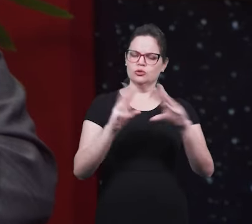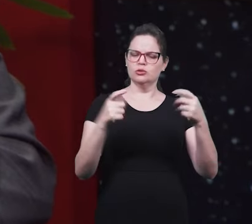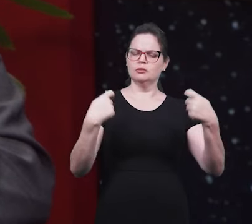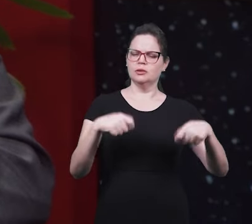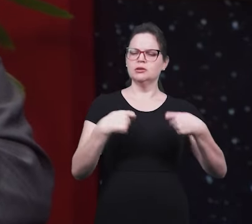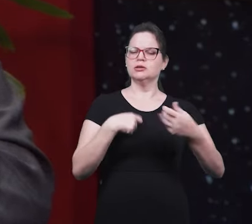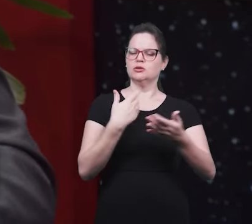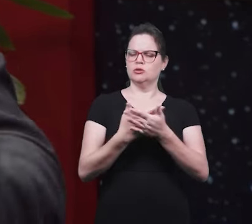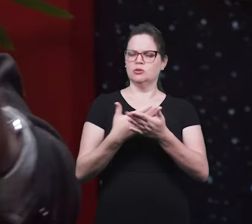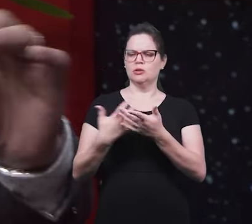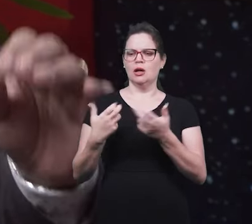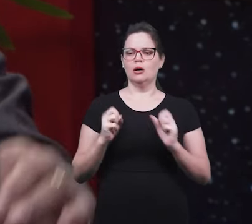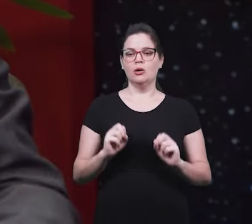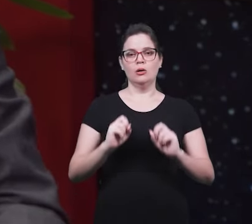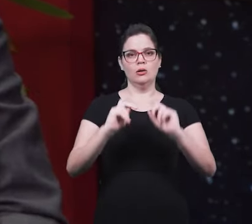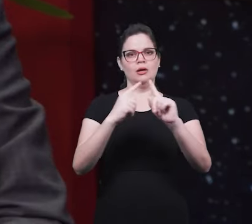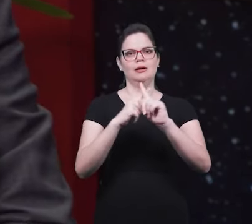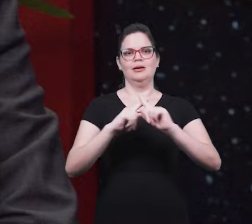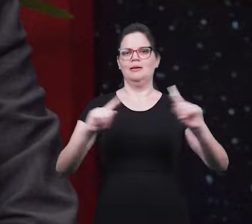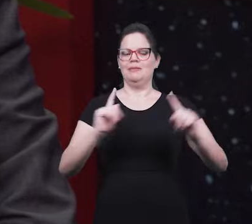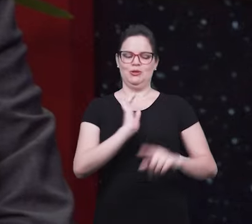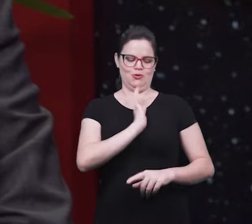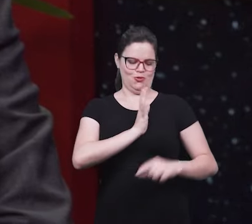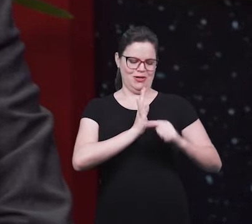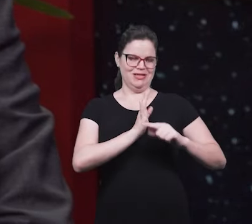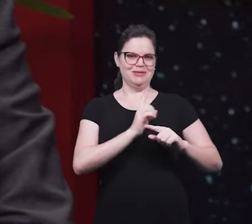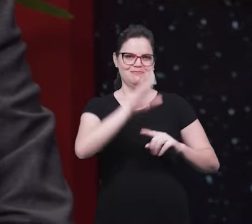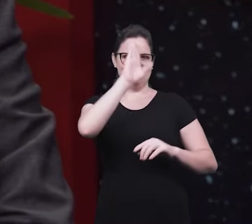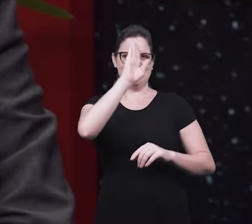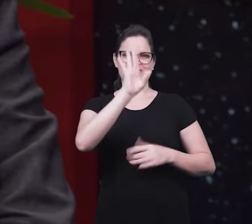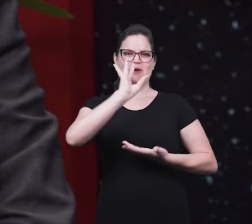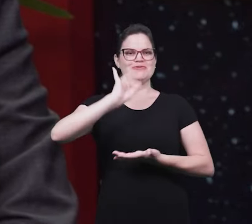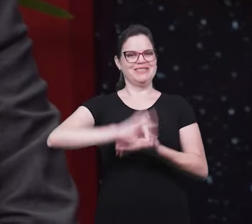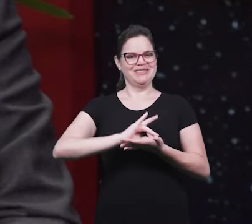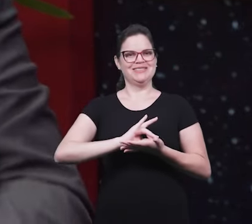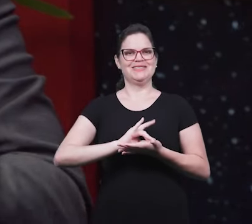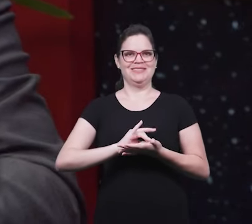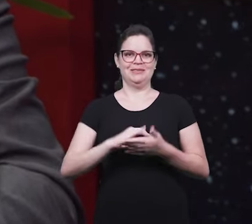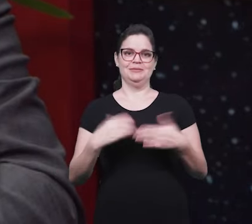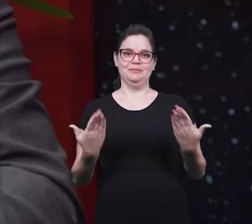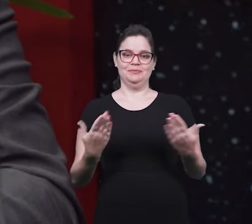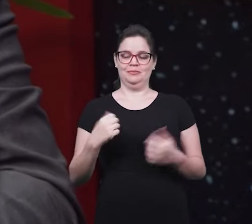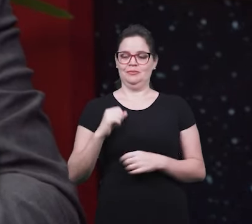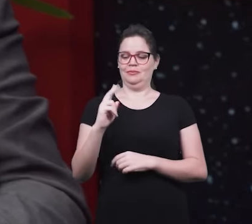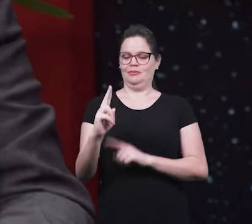Safira criaram uma verdade relativa. Eles venderam.